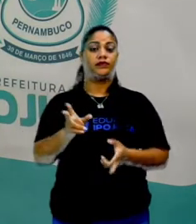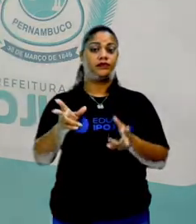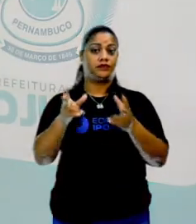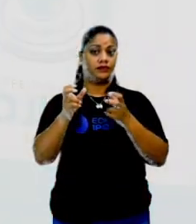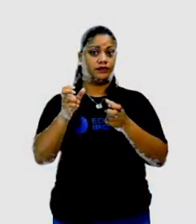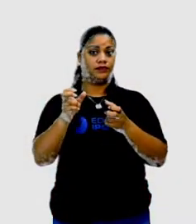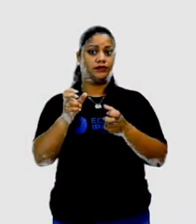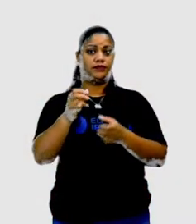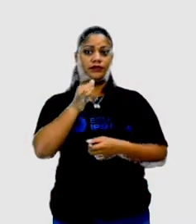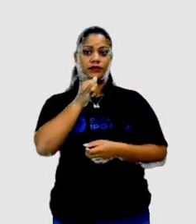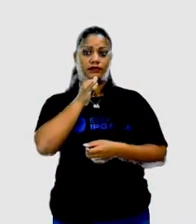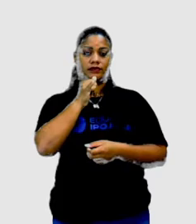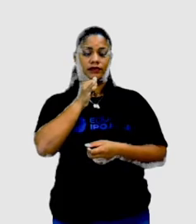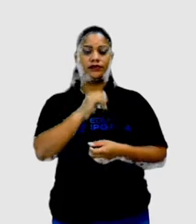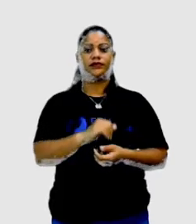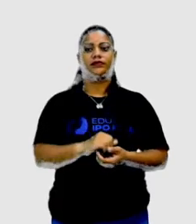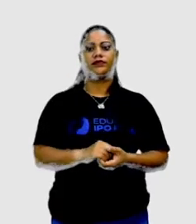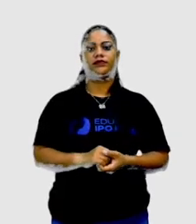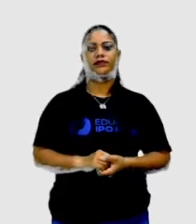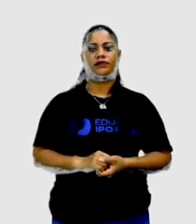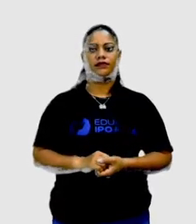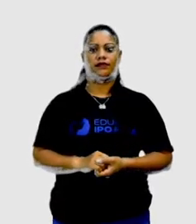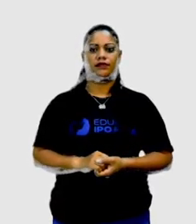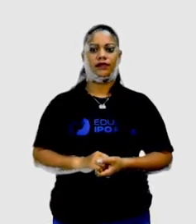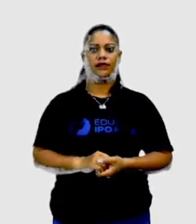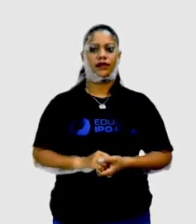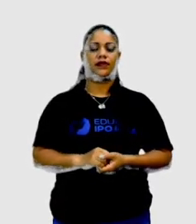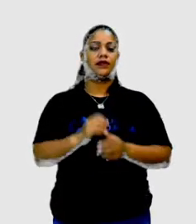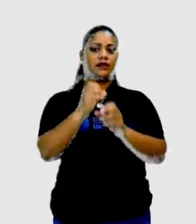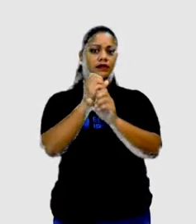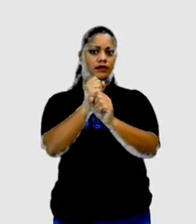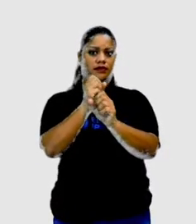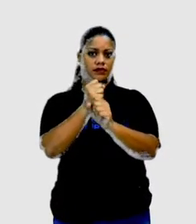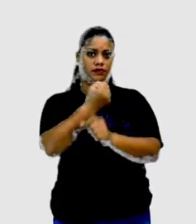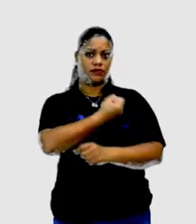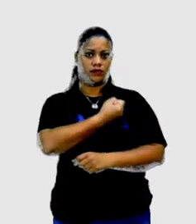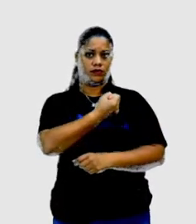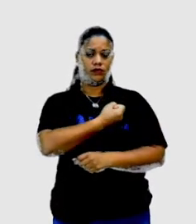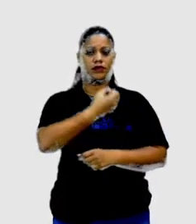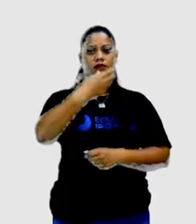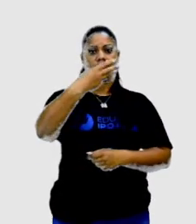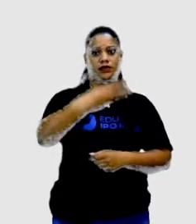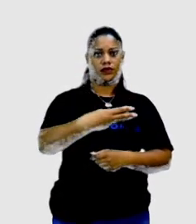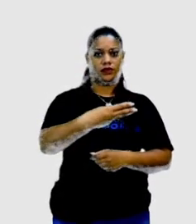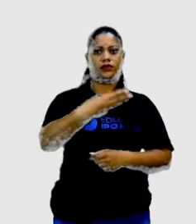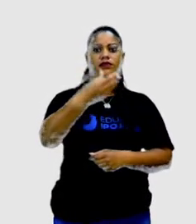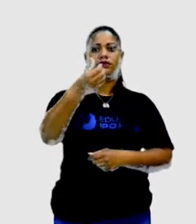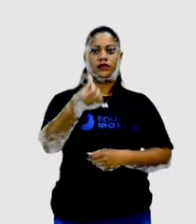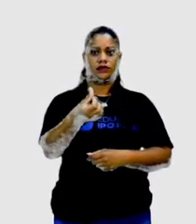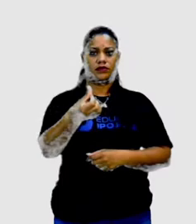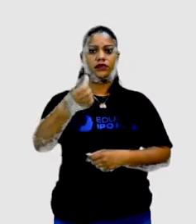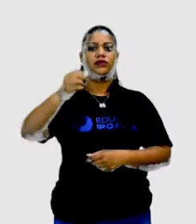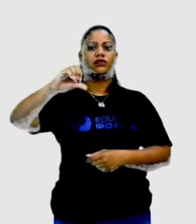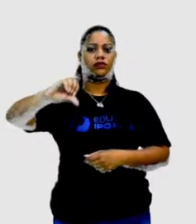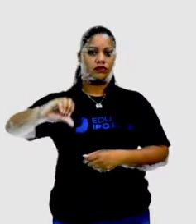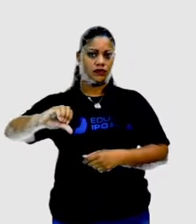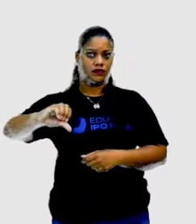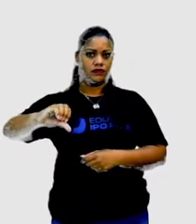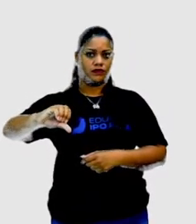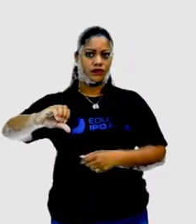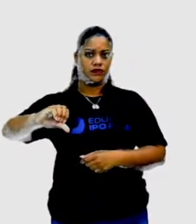exemplo. Isso aí é uma tensão. Se a soma dos algarismos for 3, 6 ou